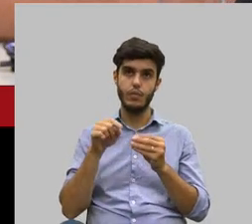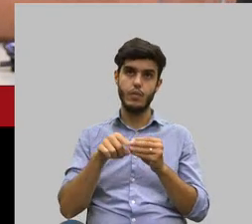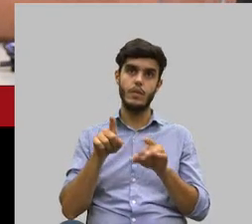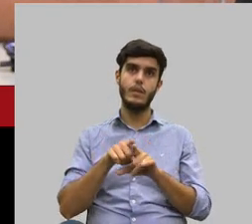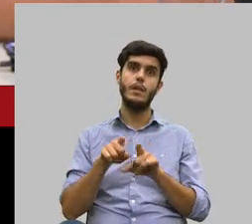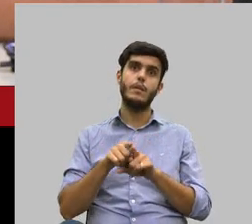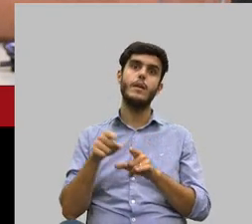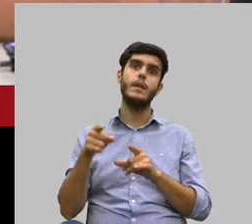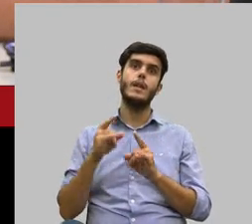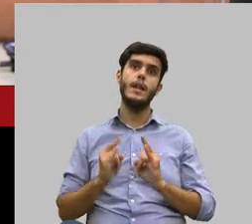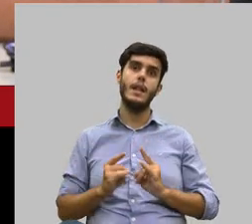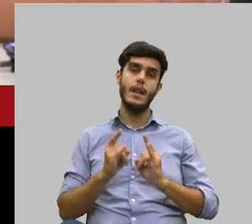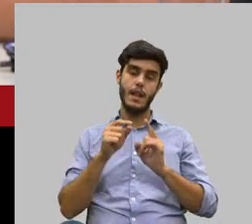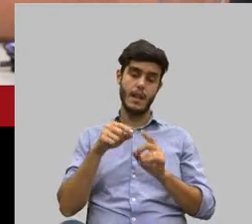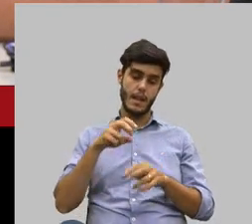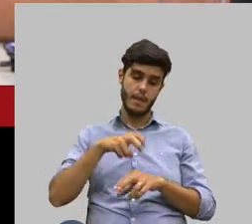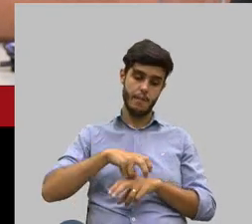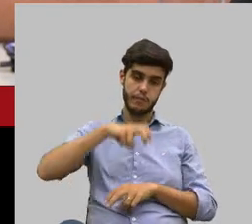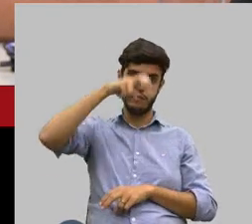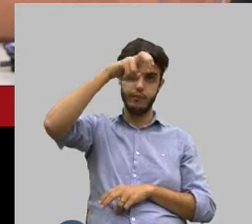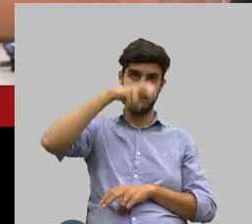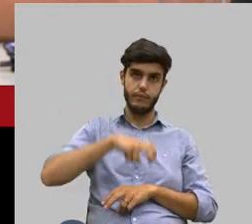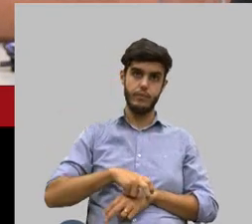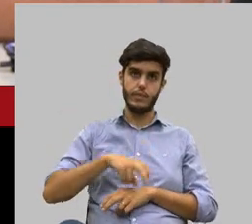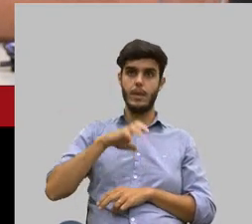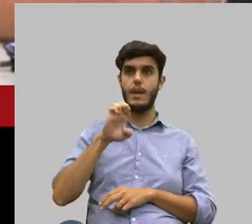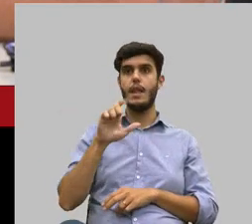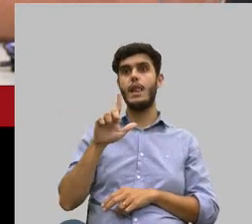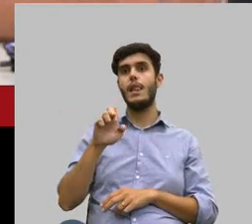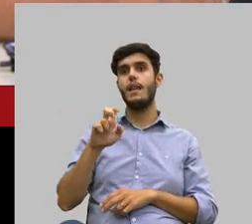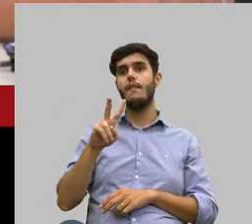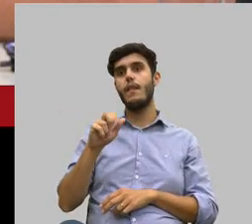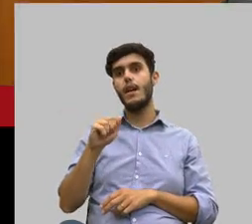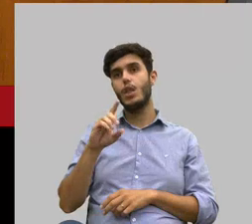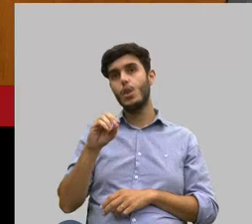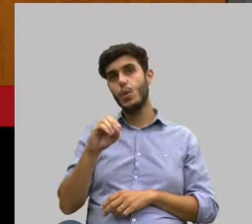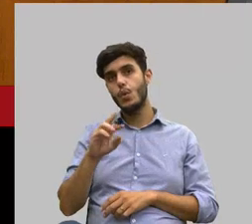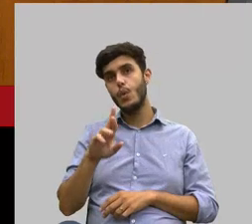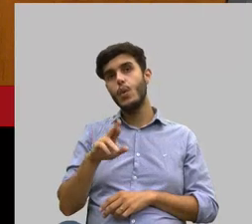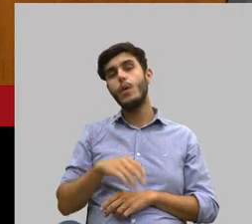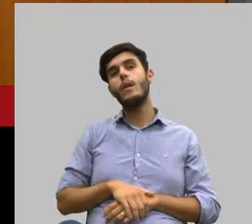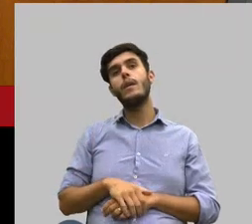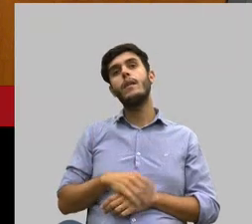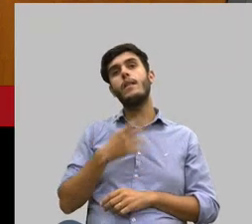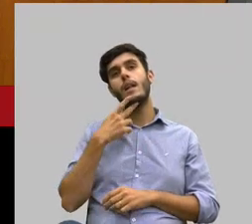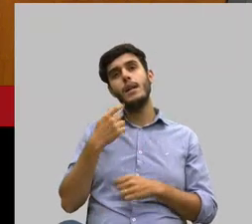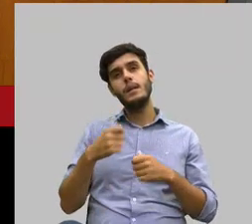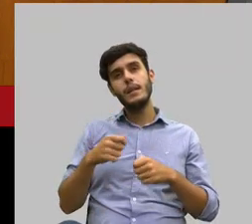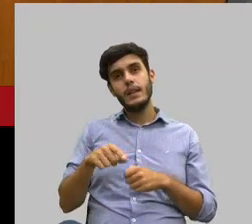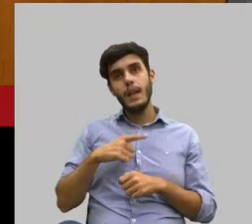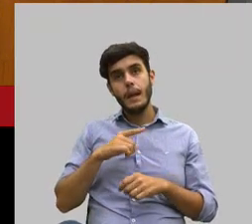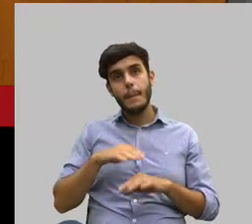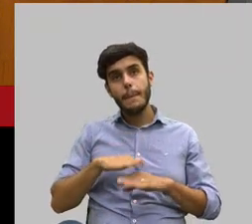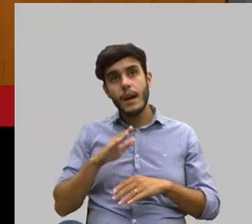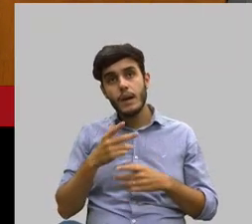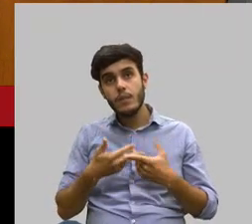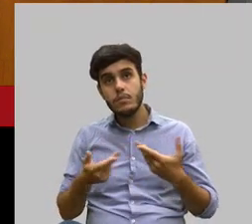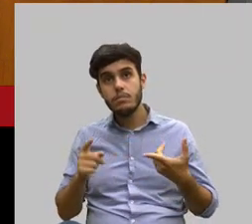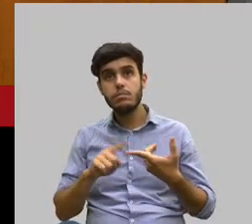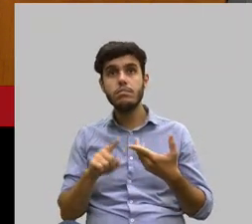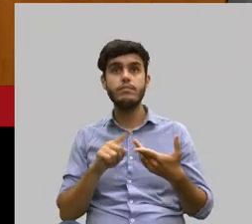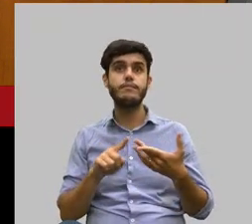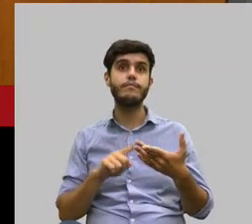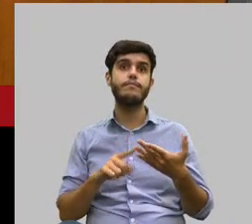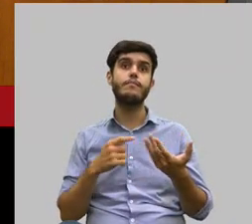elevadores eu perguntei D Letícia tem alguma necessidade maior aqui e ela chamou